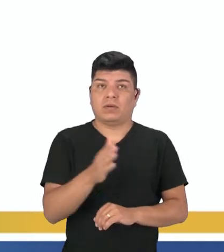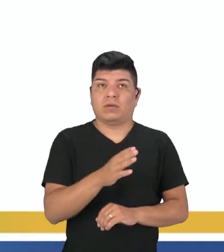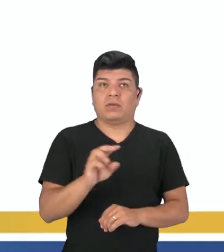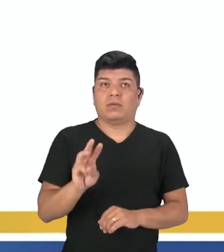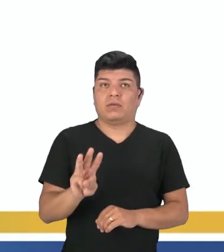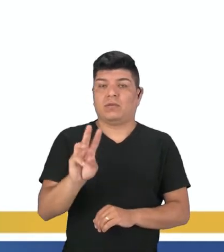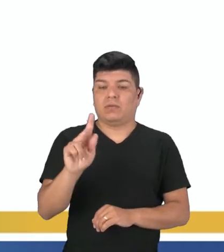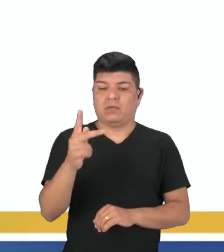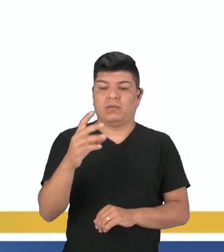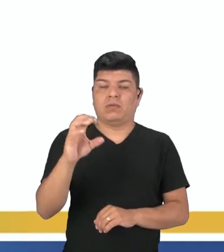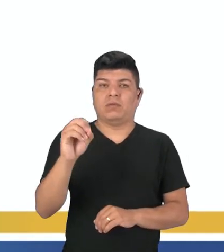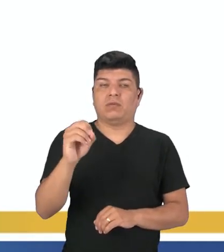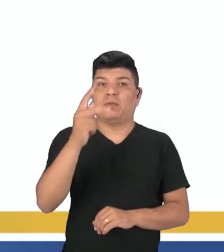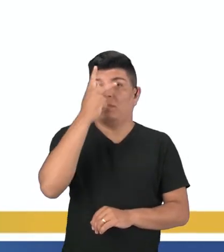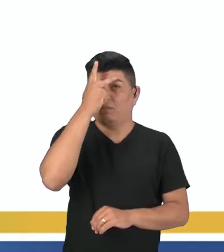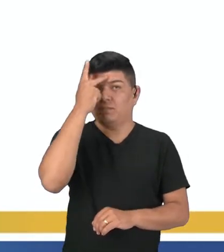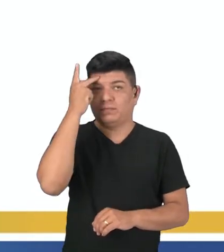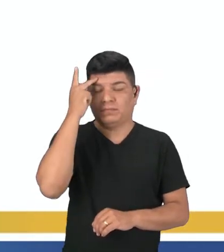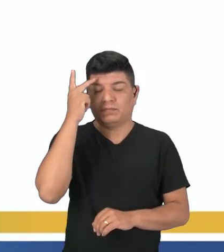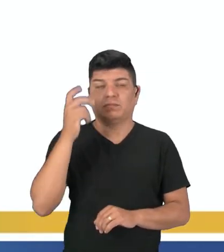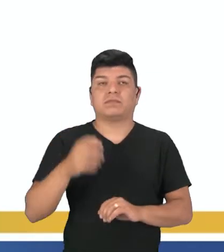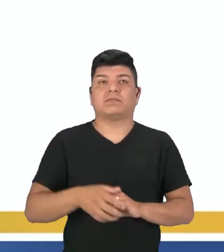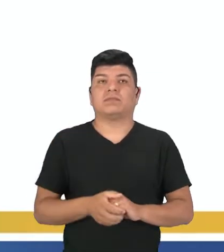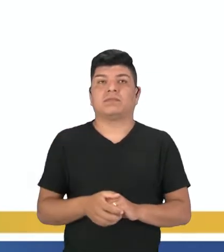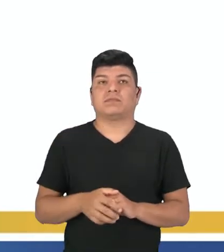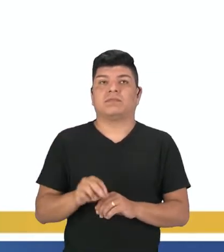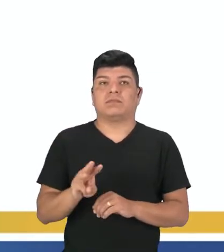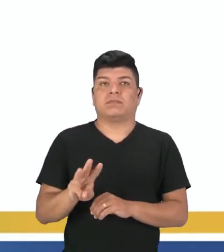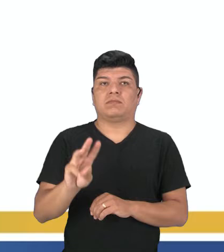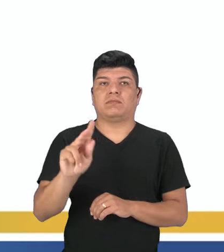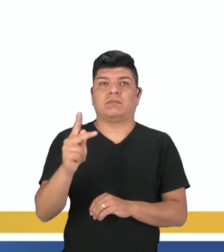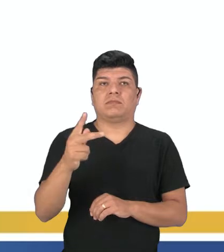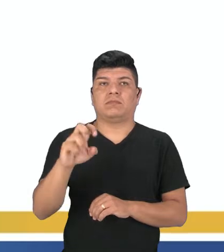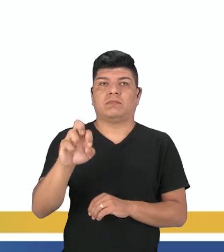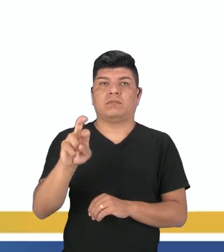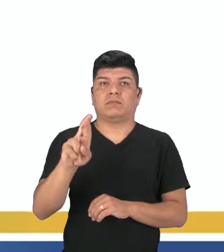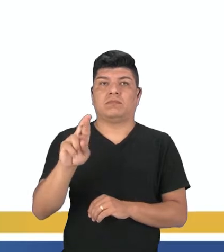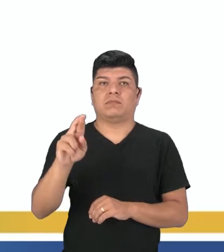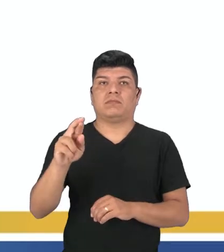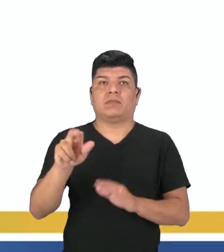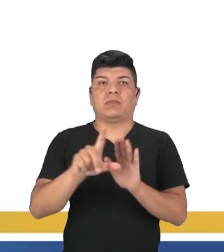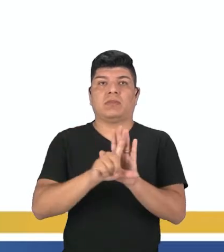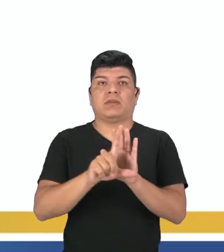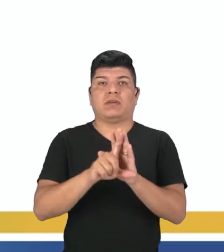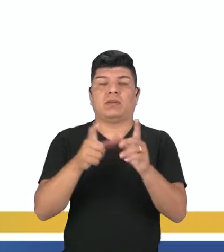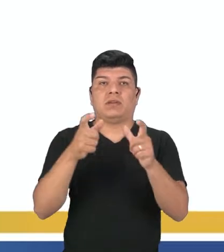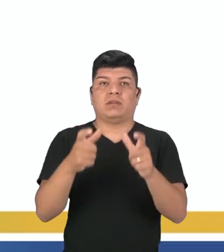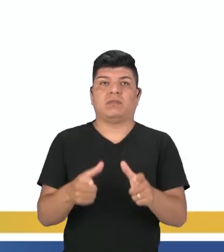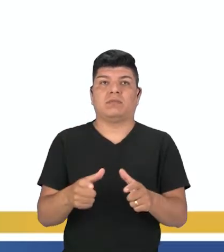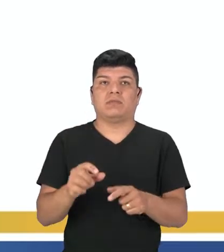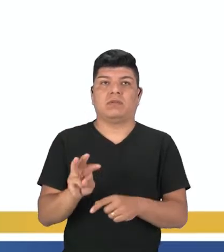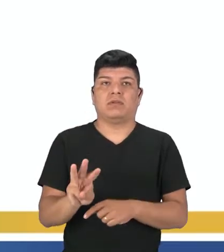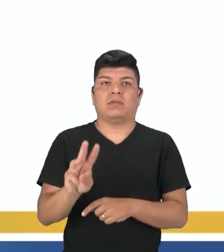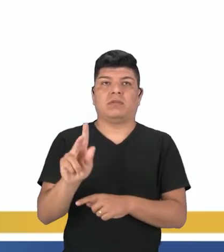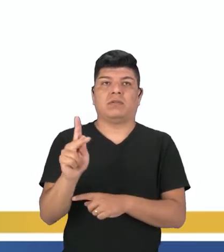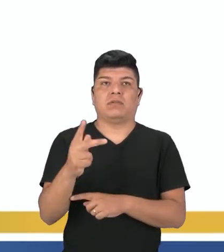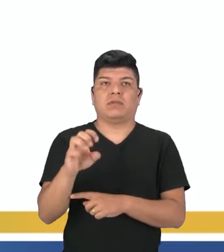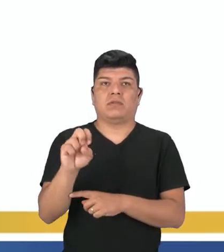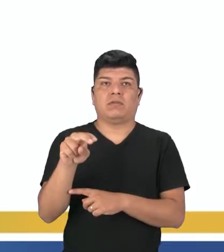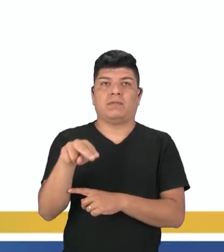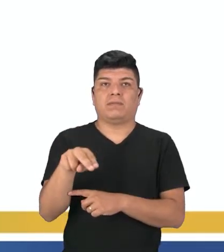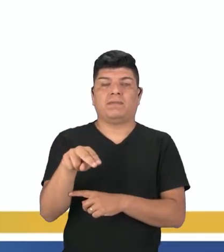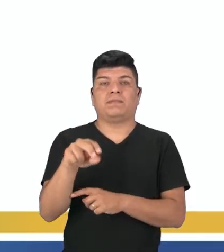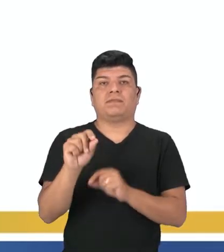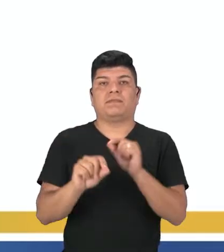quem. Where nós usamos para falar sobre place, lugar, onde. When nós usamos